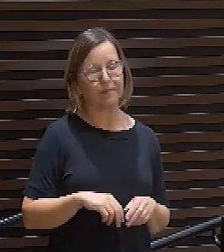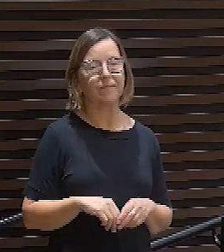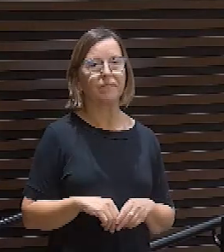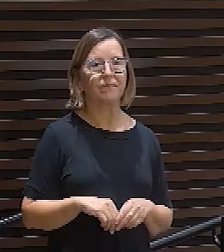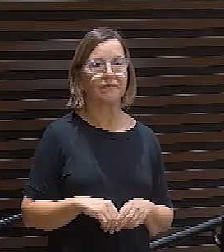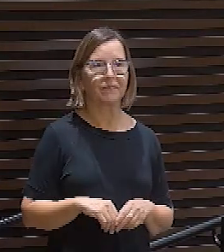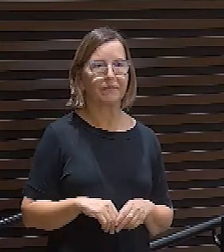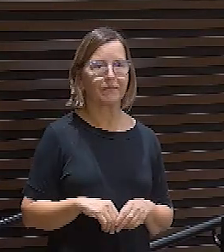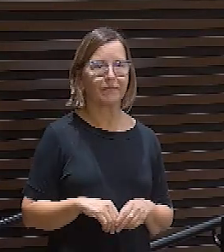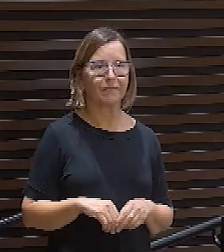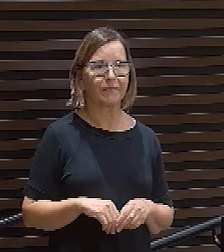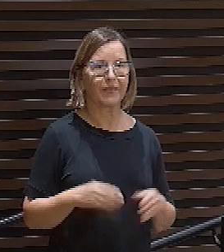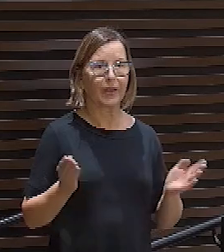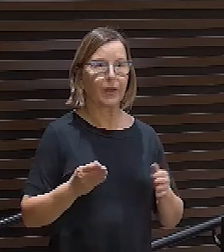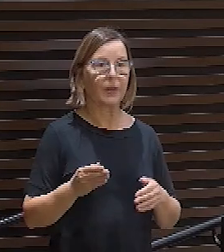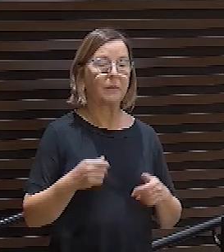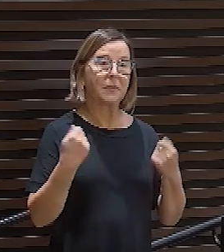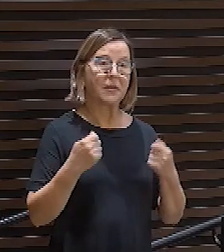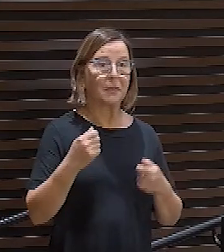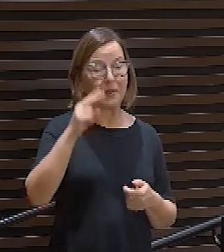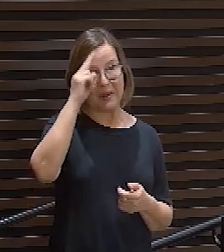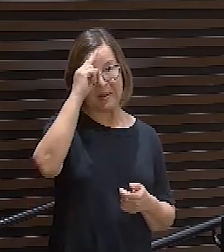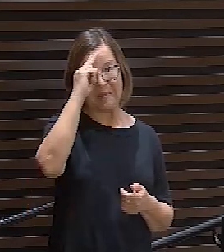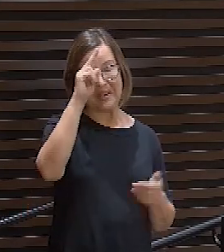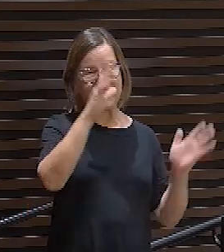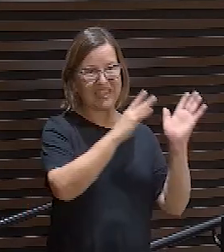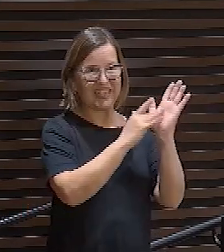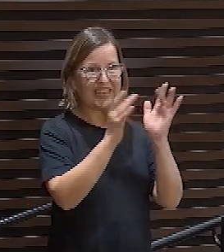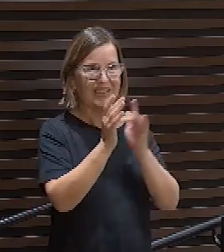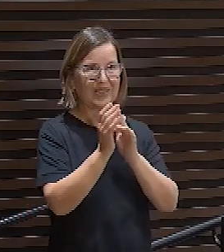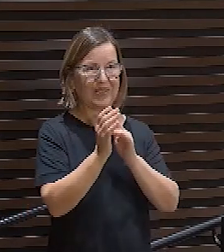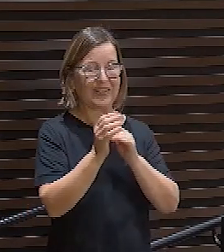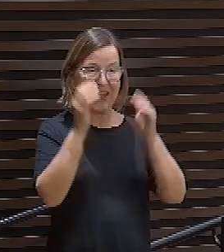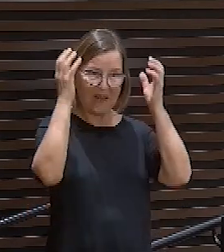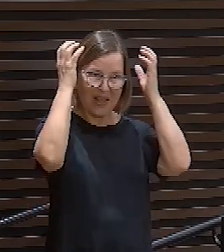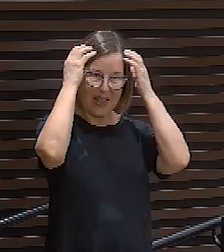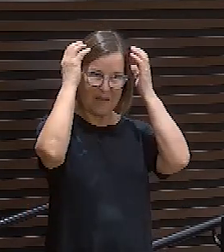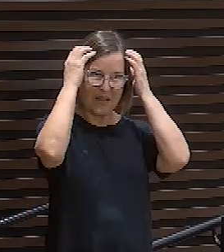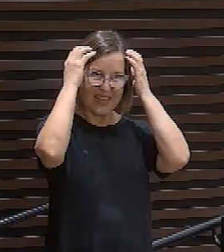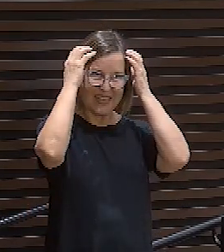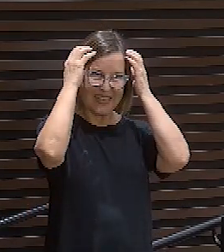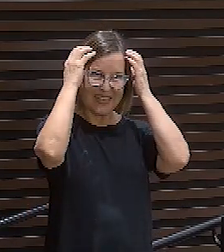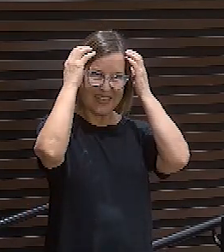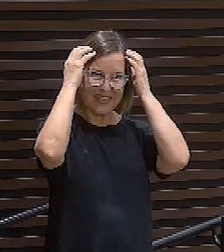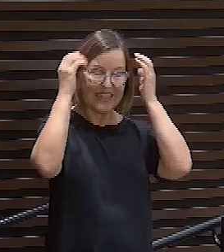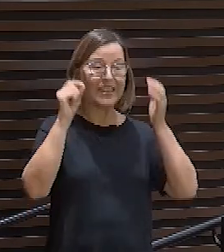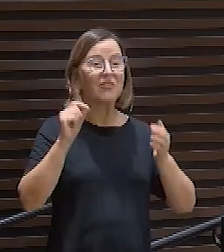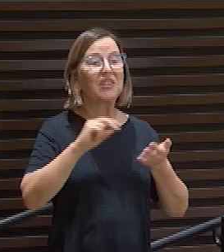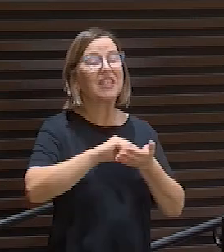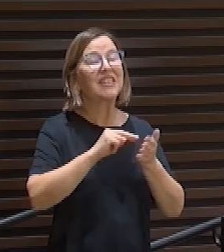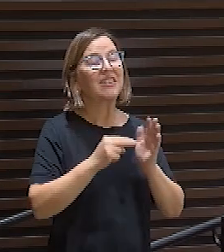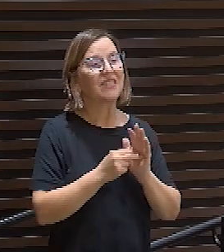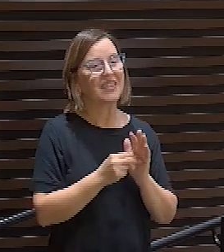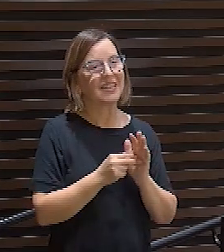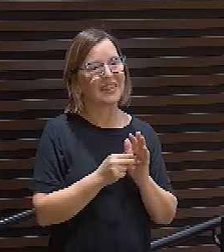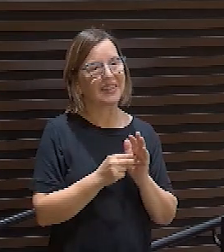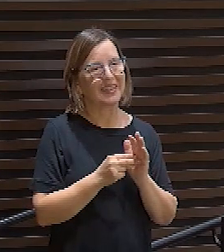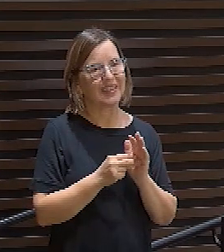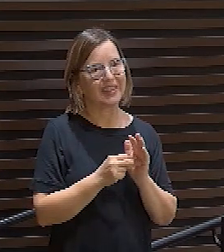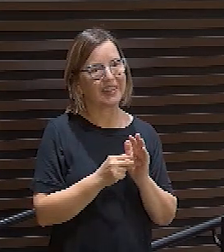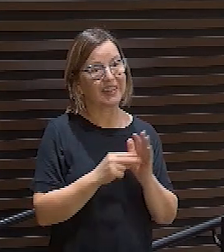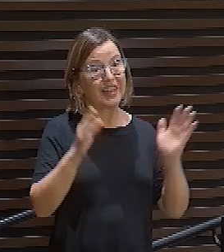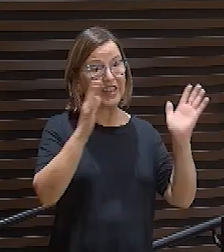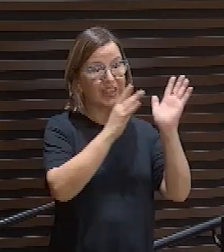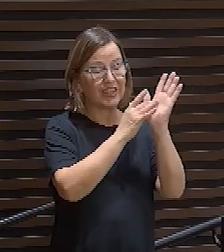a gente precisa lembrar que Jesus é o cabeça. O que isso significa? Jesus